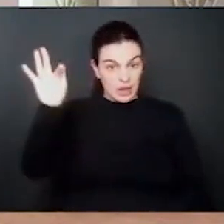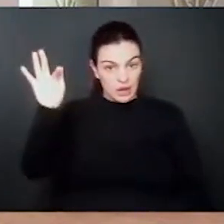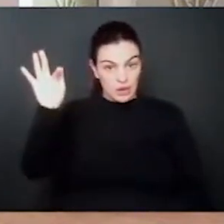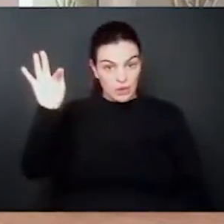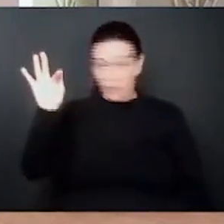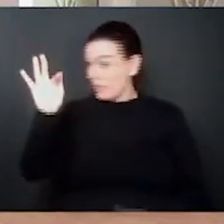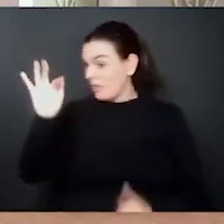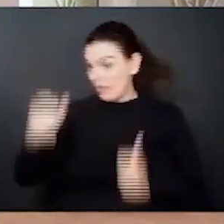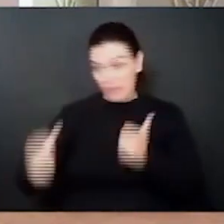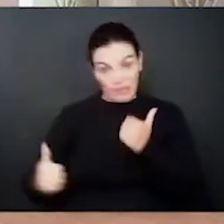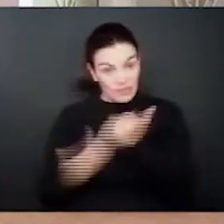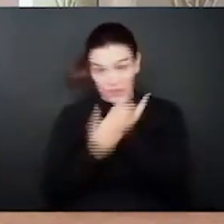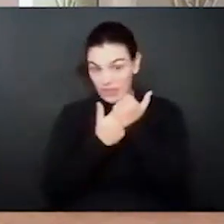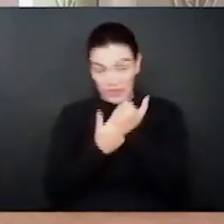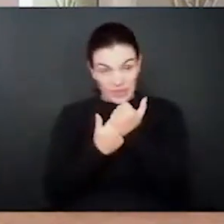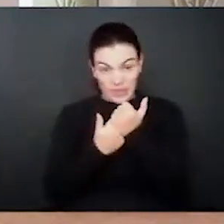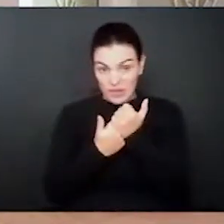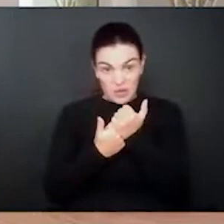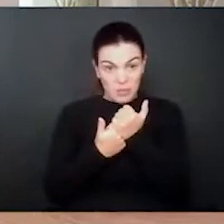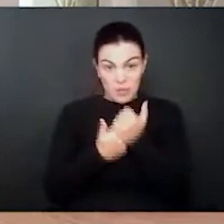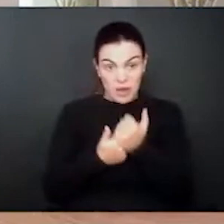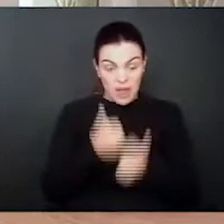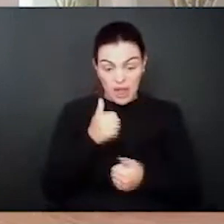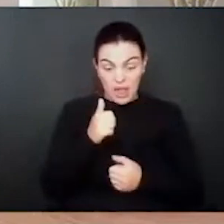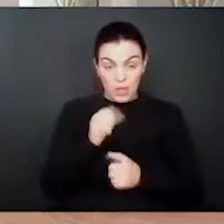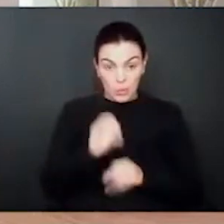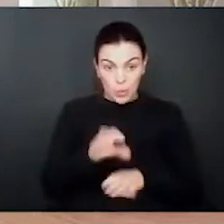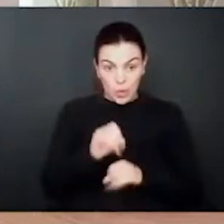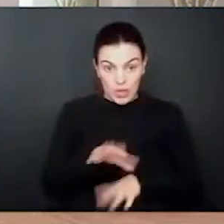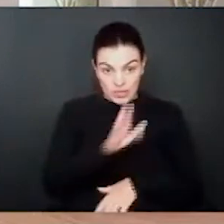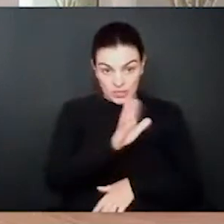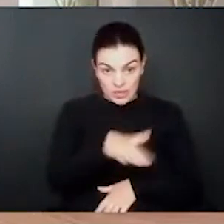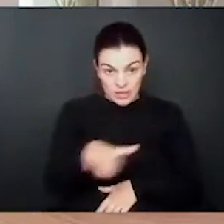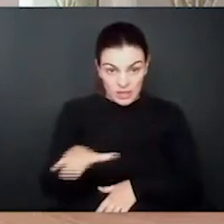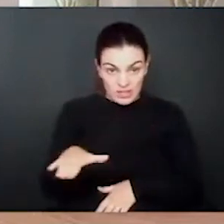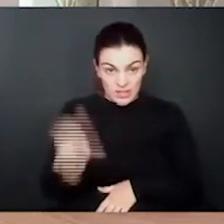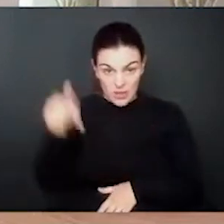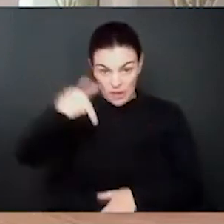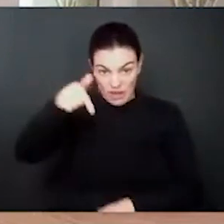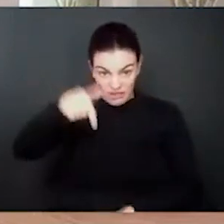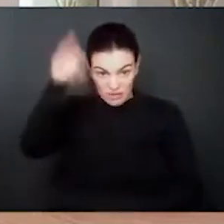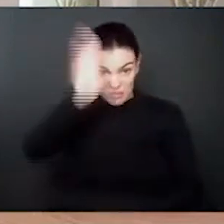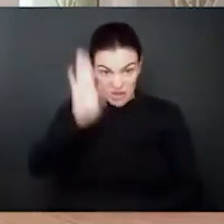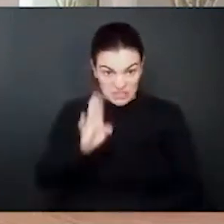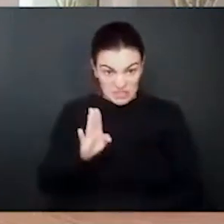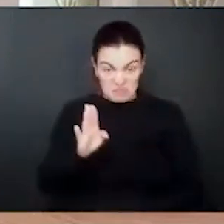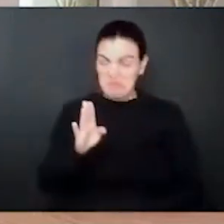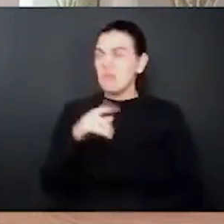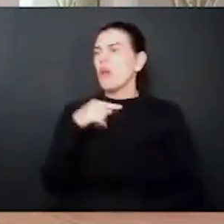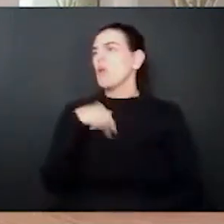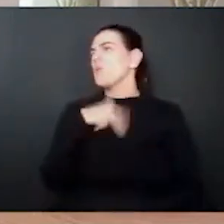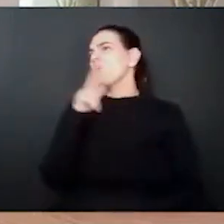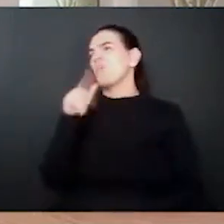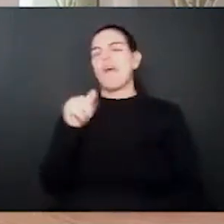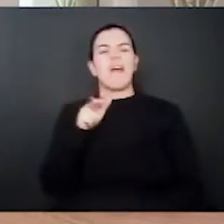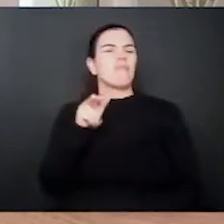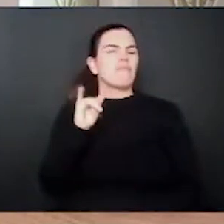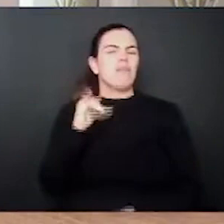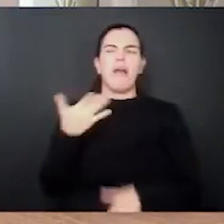obrigatoriamente na educação infantil, esse nosso Brasil nunca vai ser um país desenvolvido.